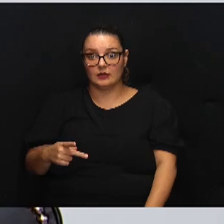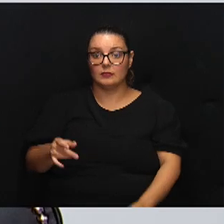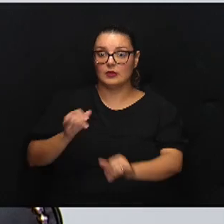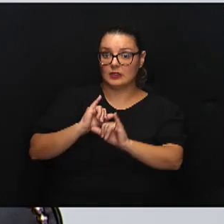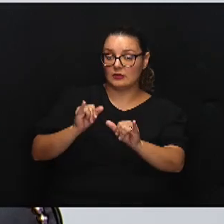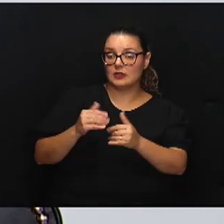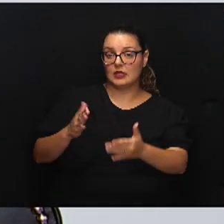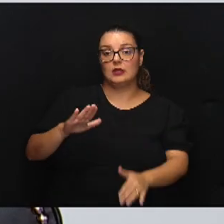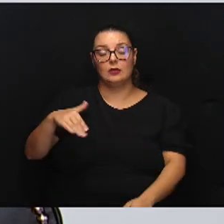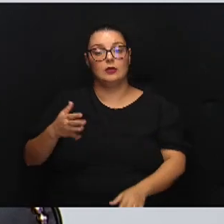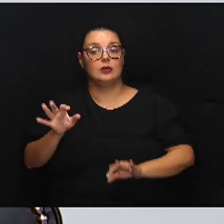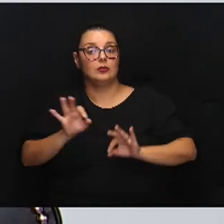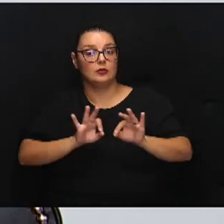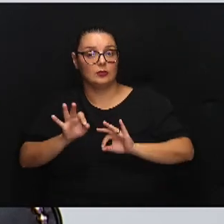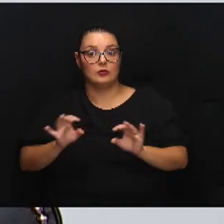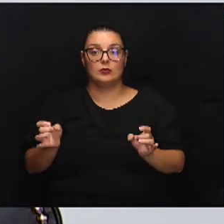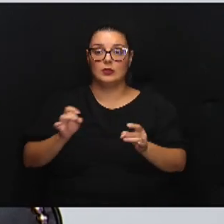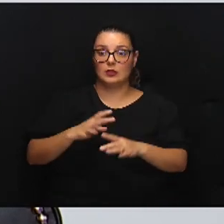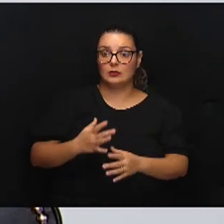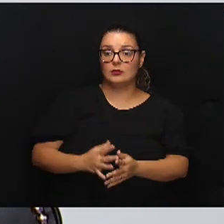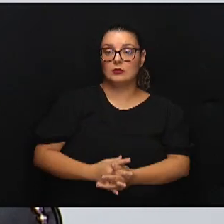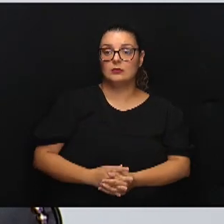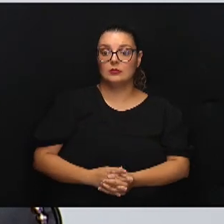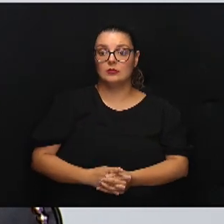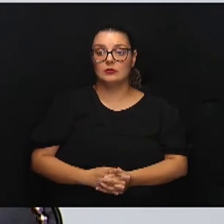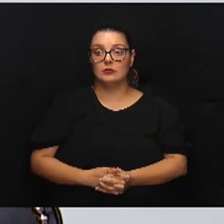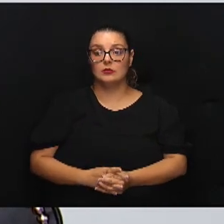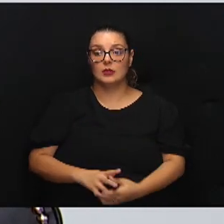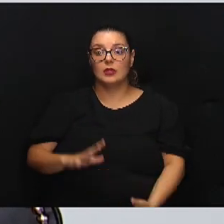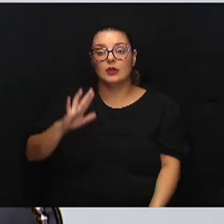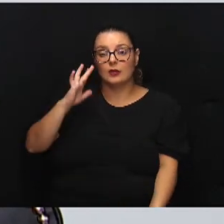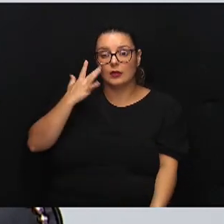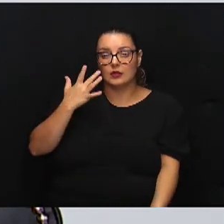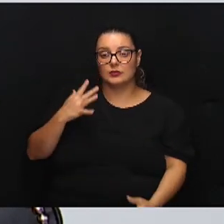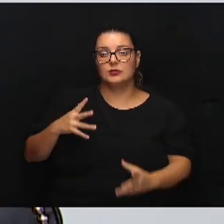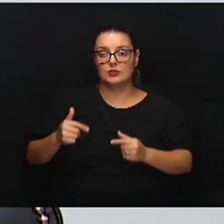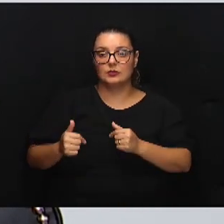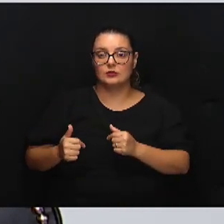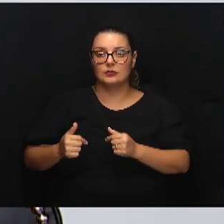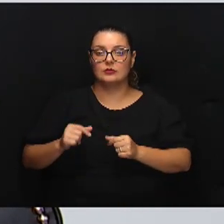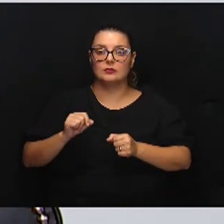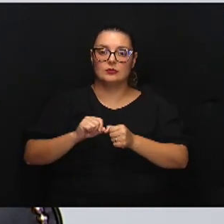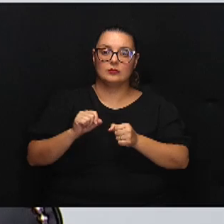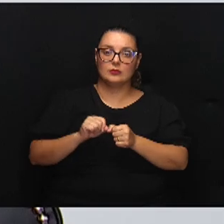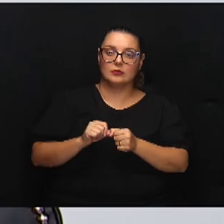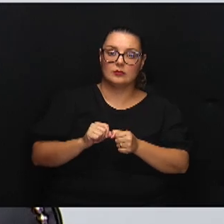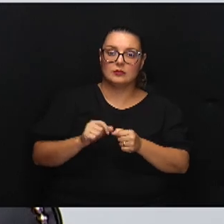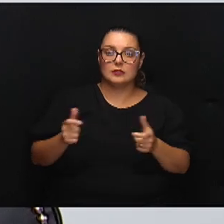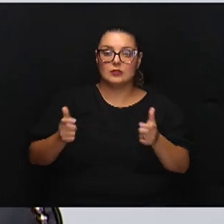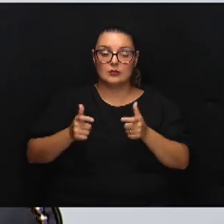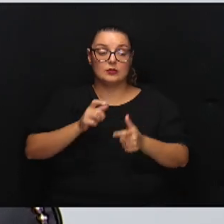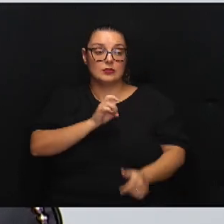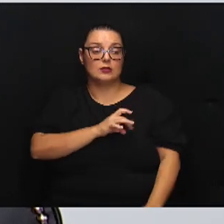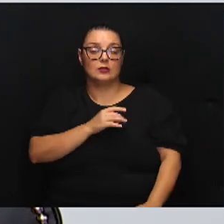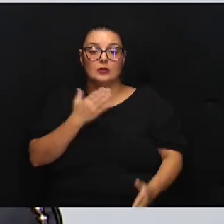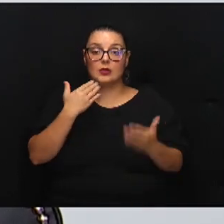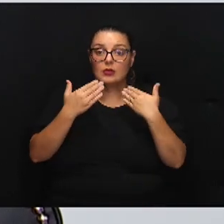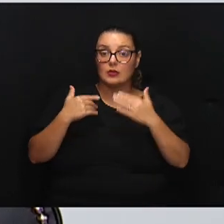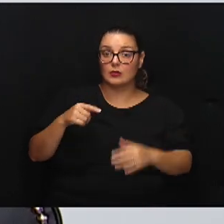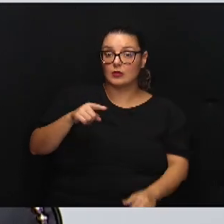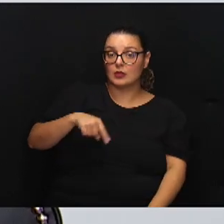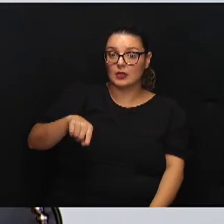avisá-las, né, para elas saberem. E então, eu acho que tudo isso foi fazendo diminuir o meu medo, eu conversando com